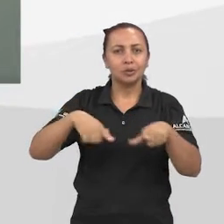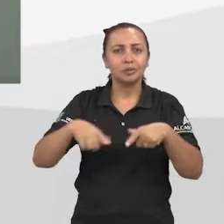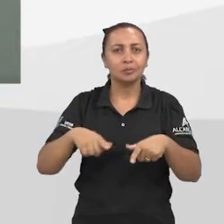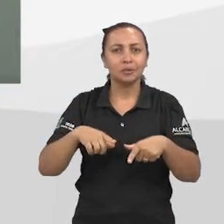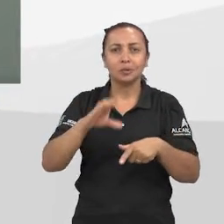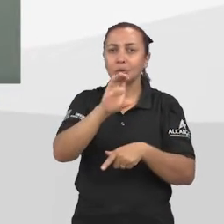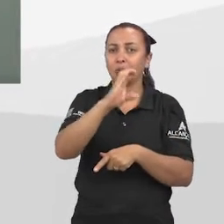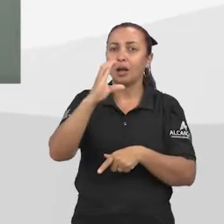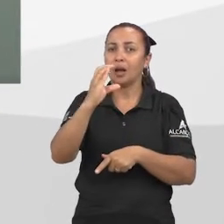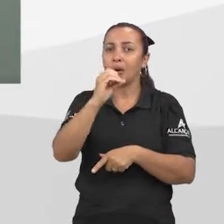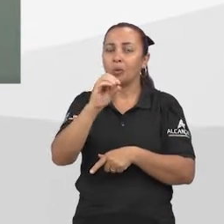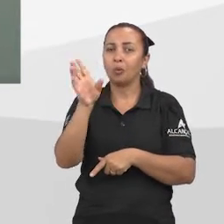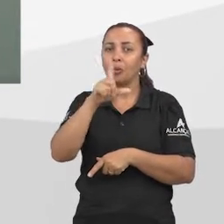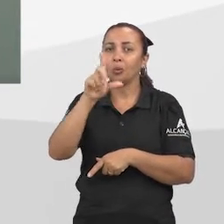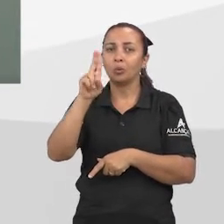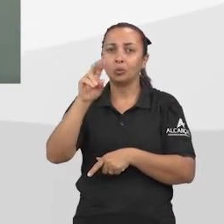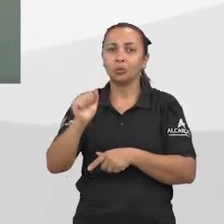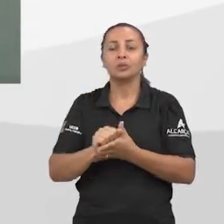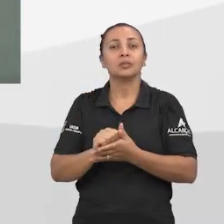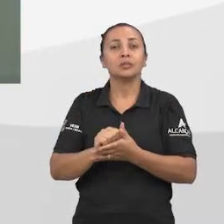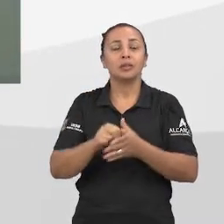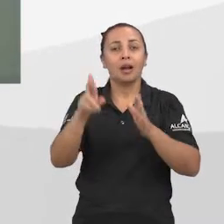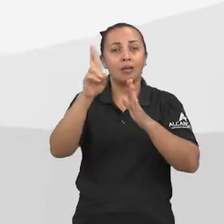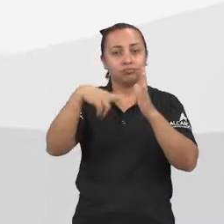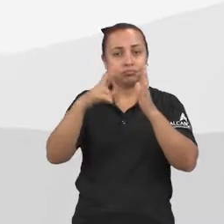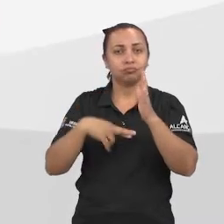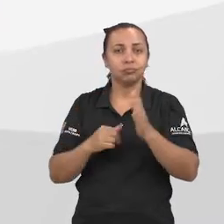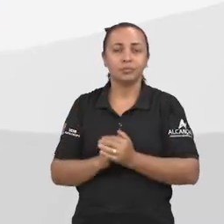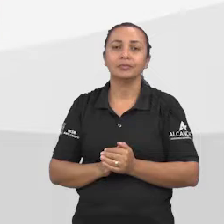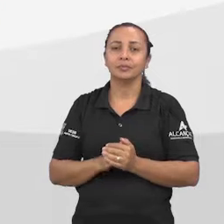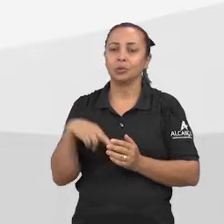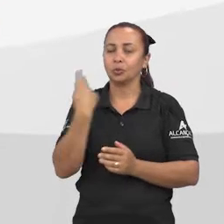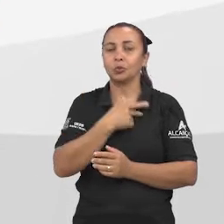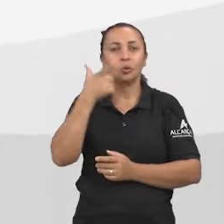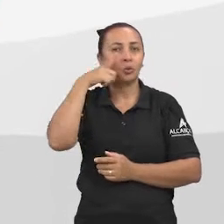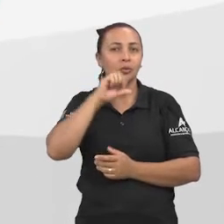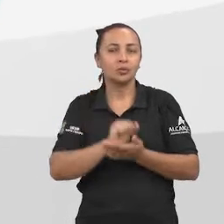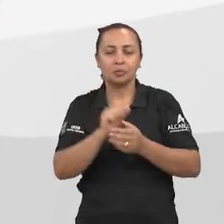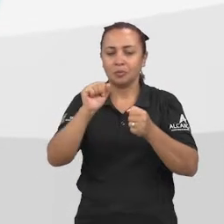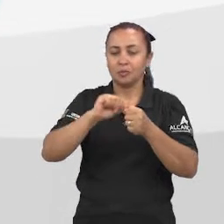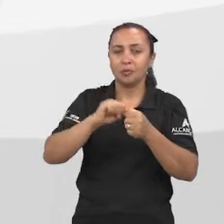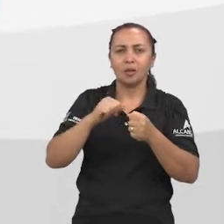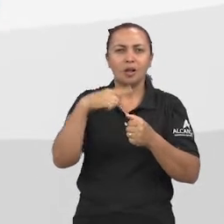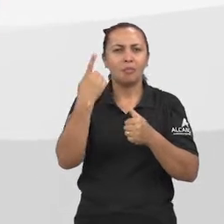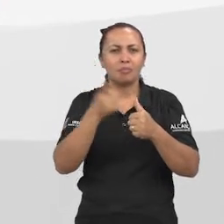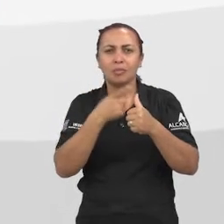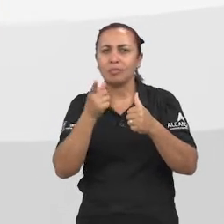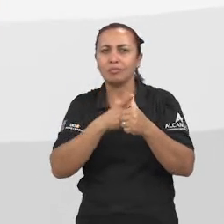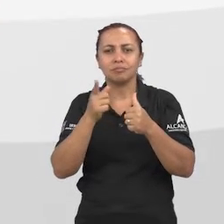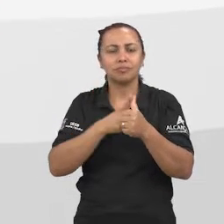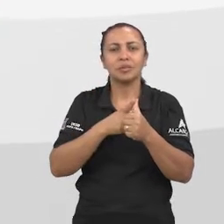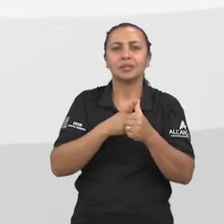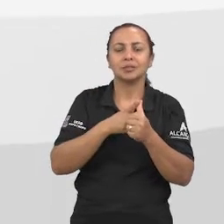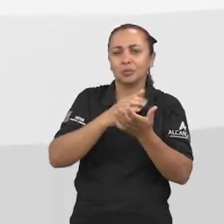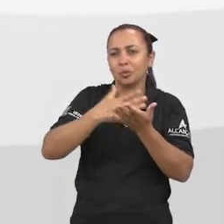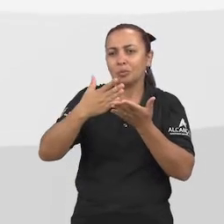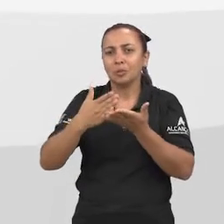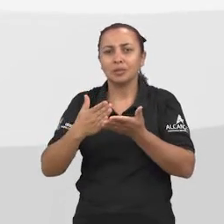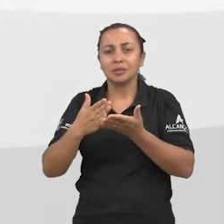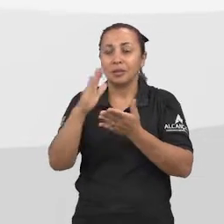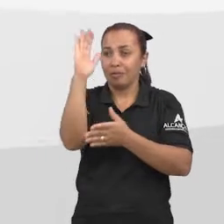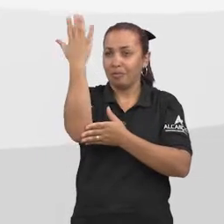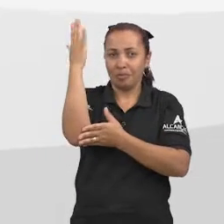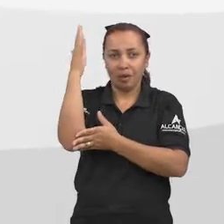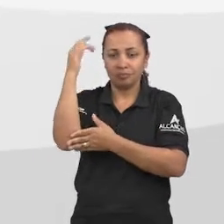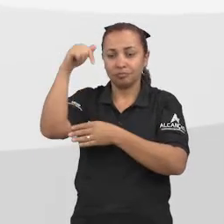do Ecoluz na UFRB. A gente conseguiu implementar um dos primeiros protótipos no